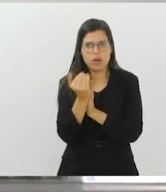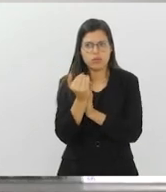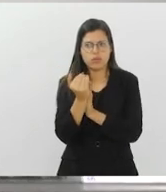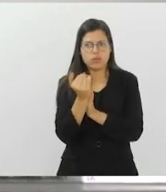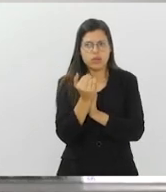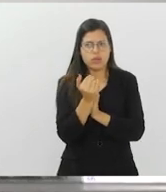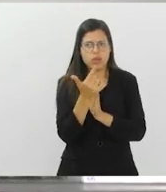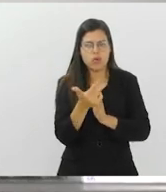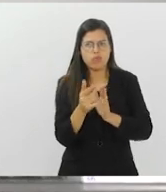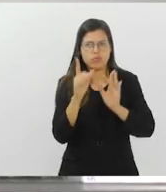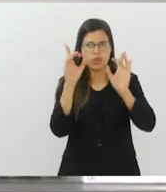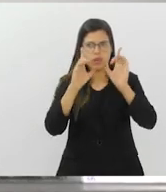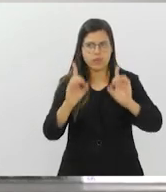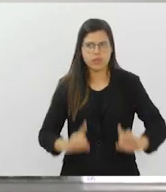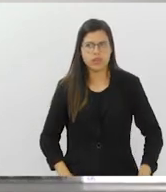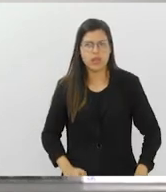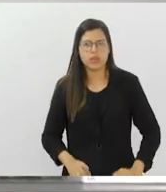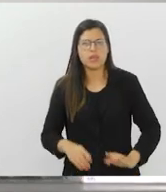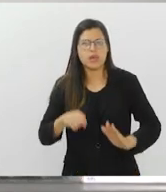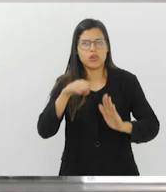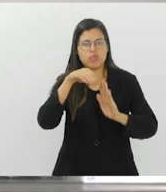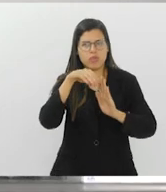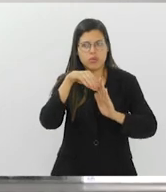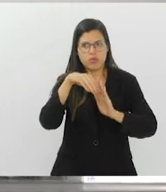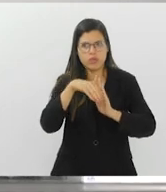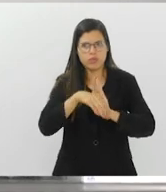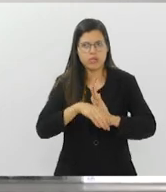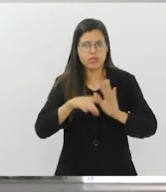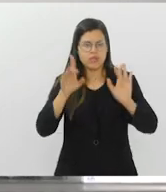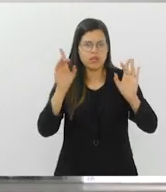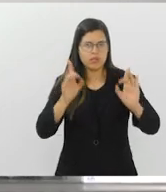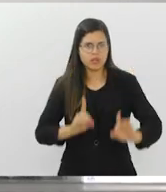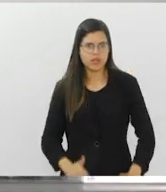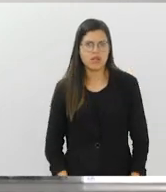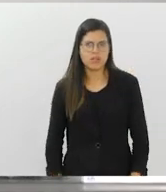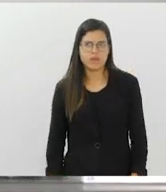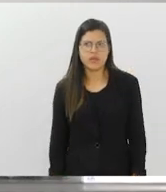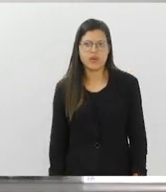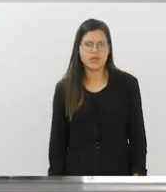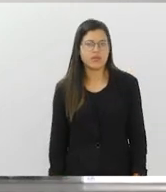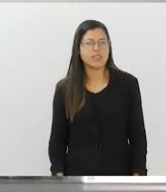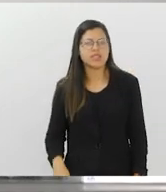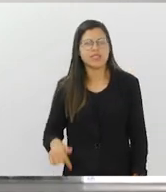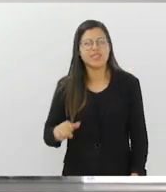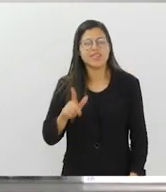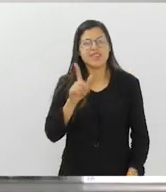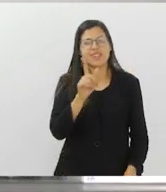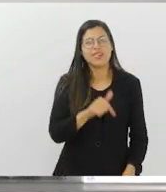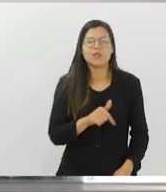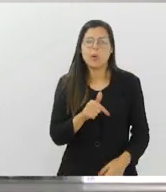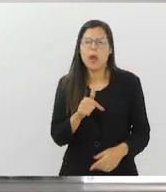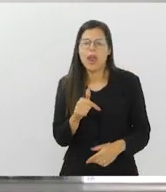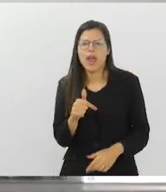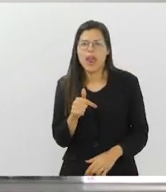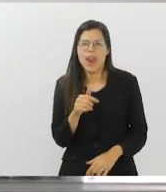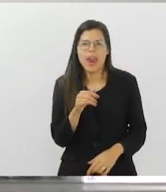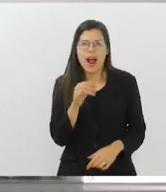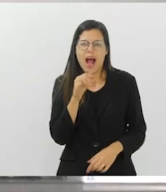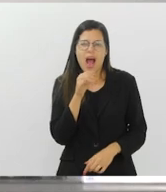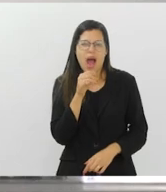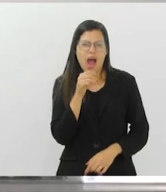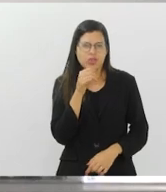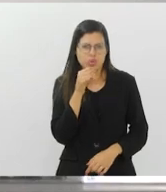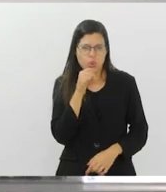de pessoas com deficiência. Isso é coincidência ou realmente há